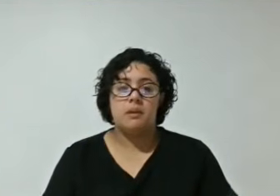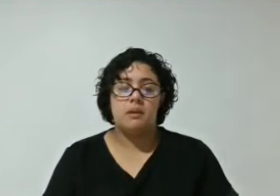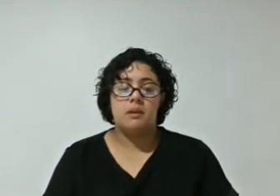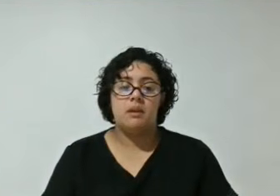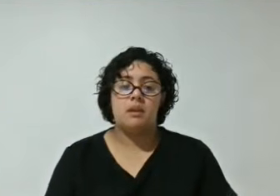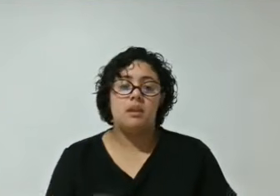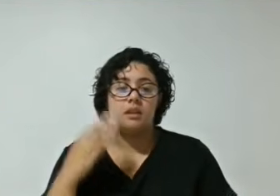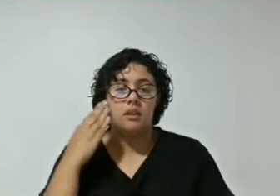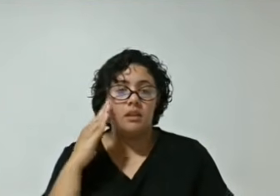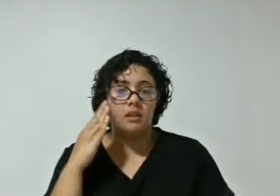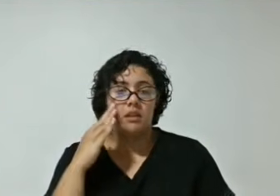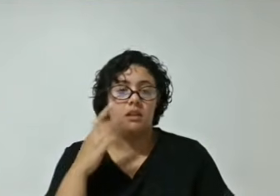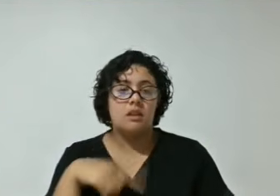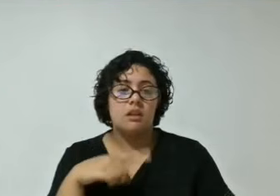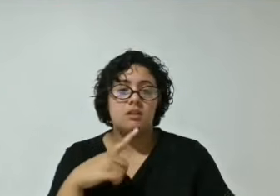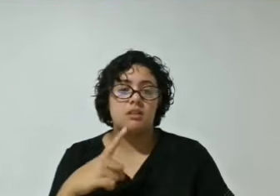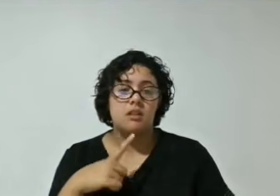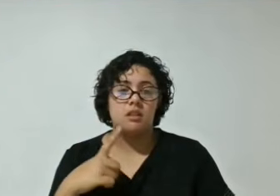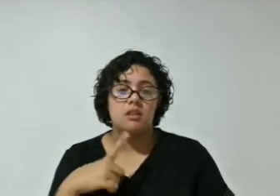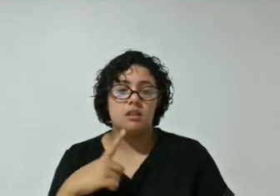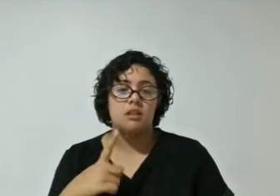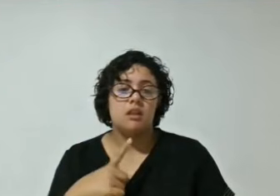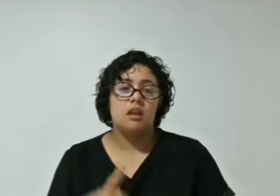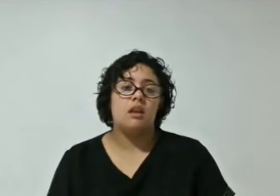tem limitações, que a gente tem